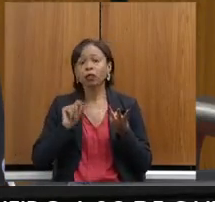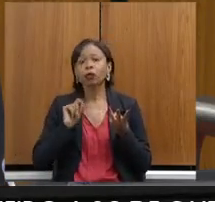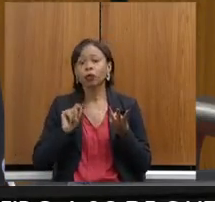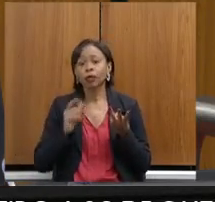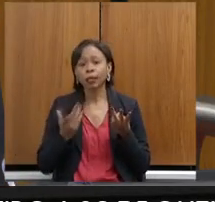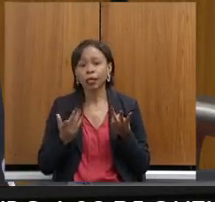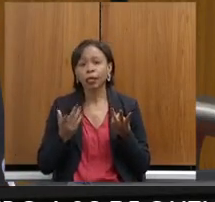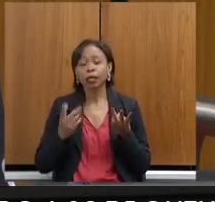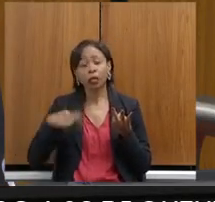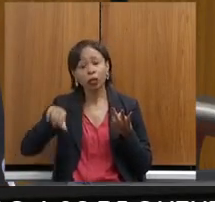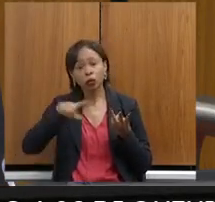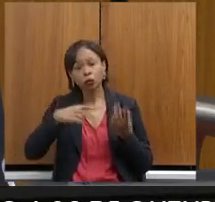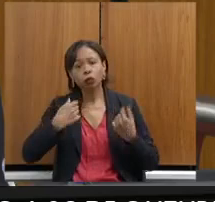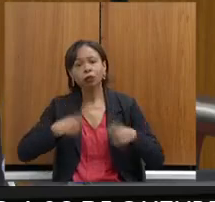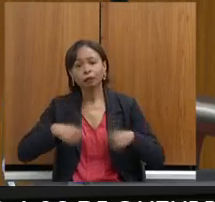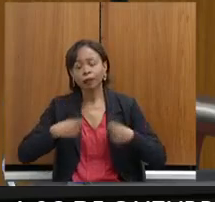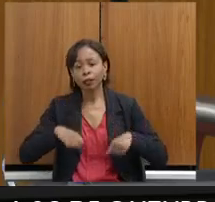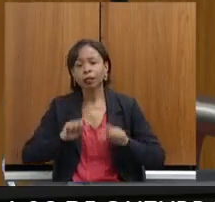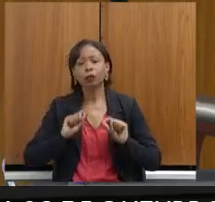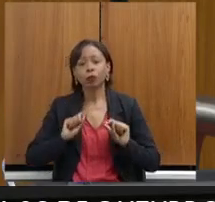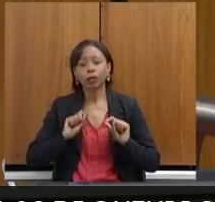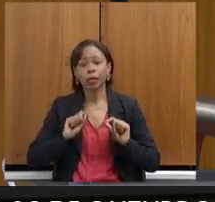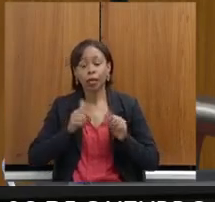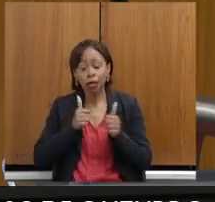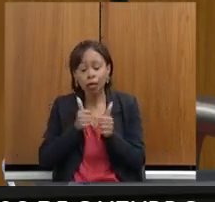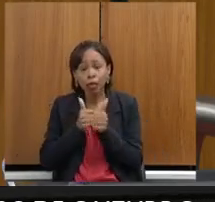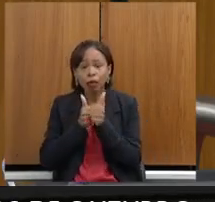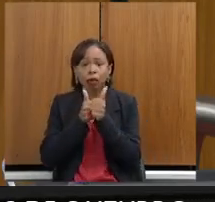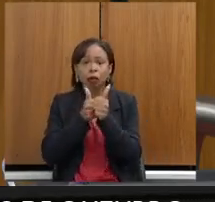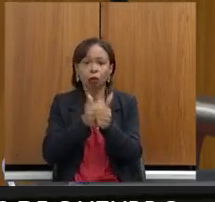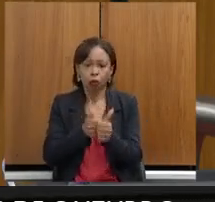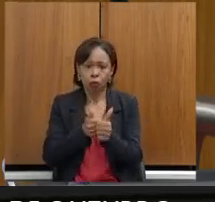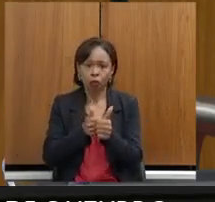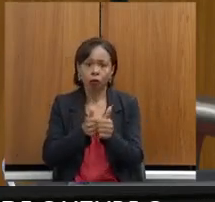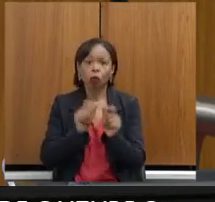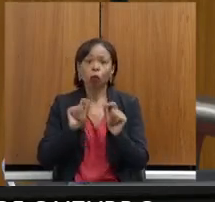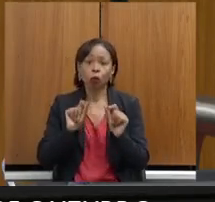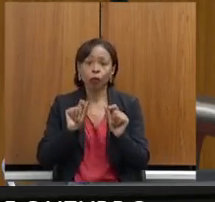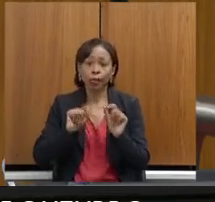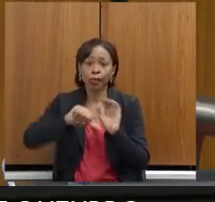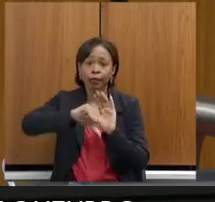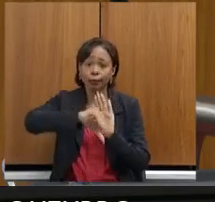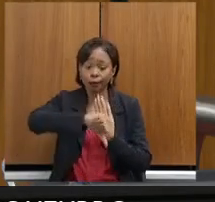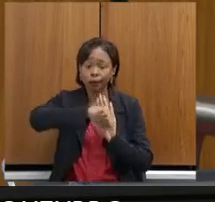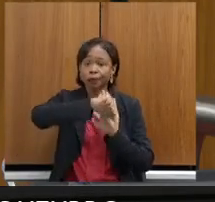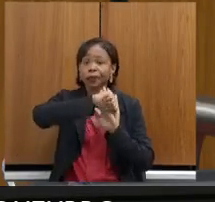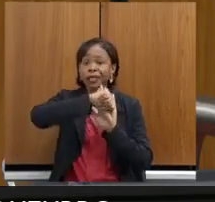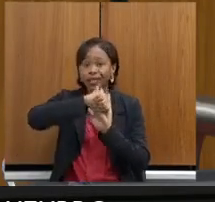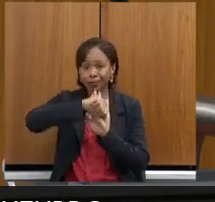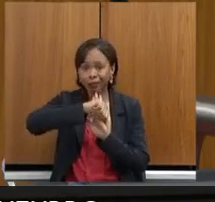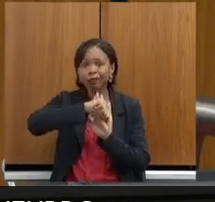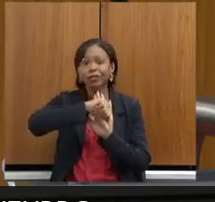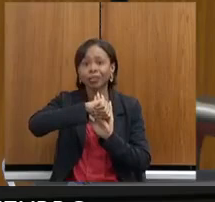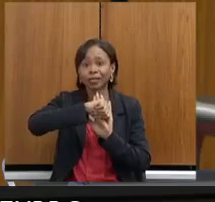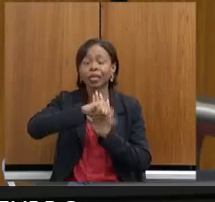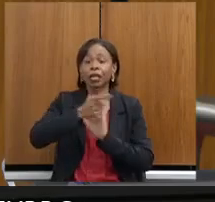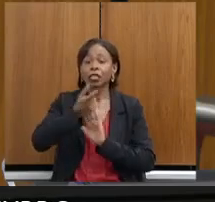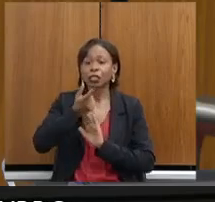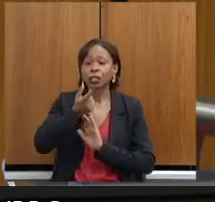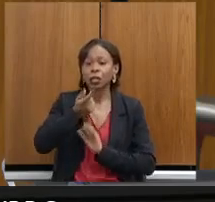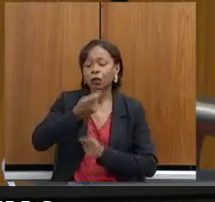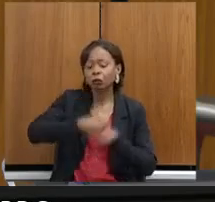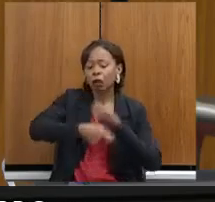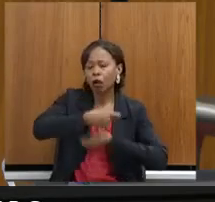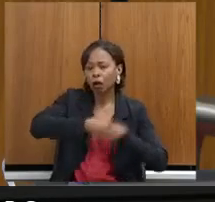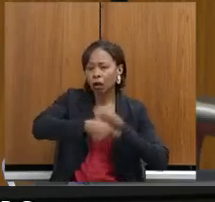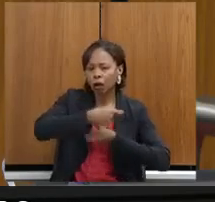o que a gente possa acompanhar esse crime é de tráfico internacional